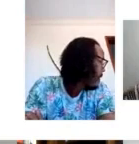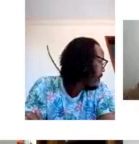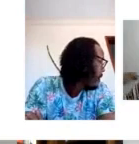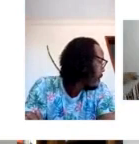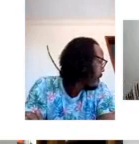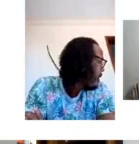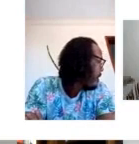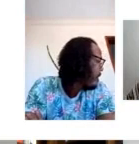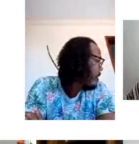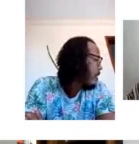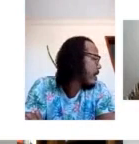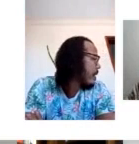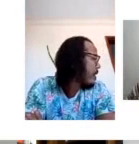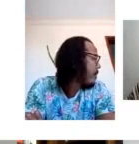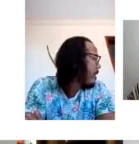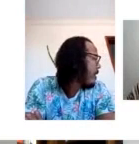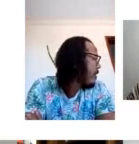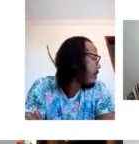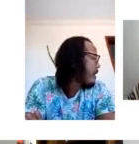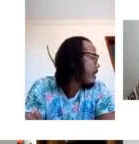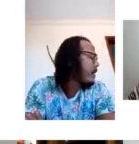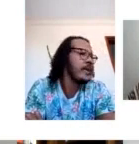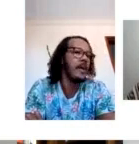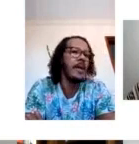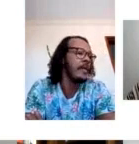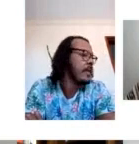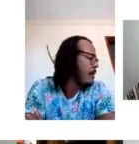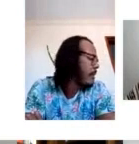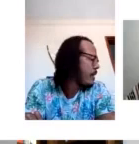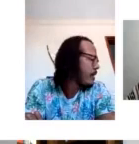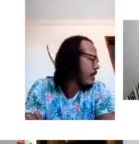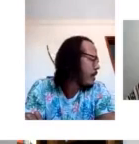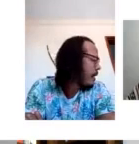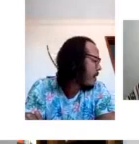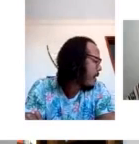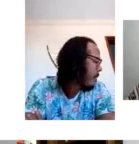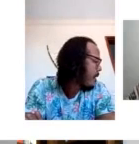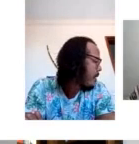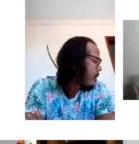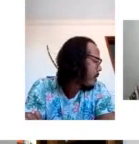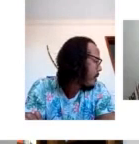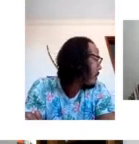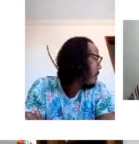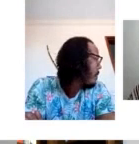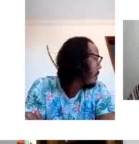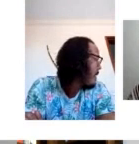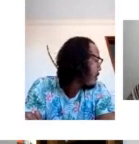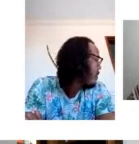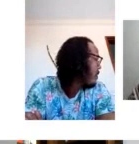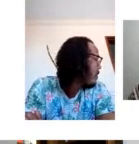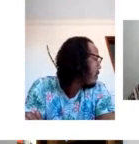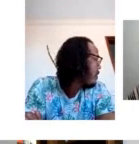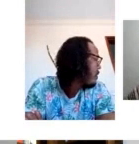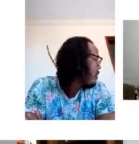pré-socráticos, essa coisa, né, básica, muito batida que tem por aí. E daí, pesquisar não somente as